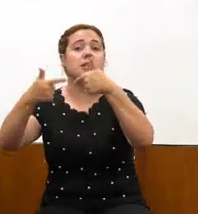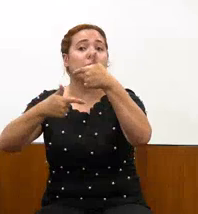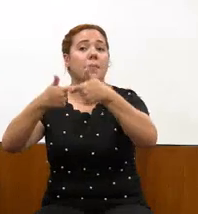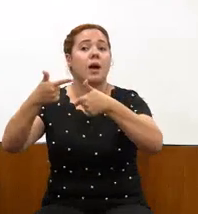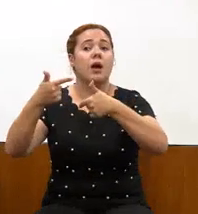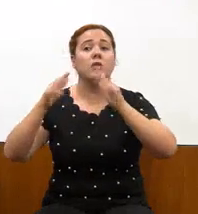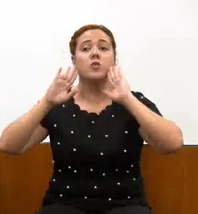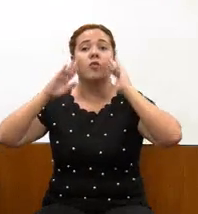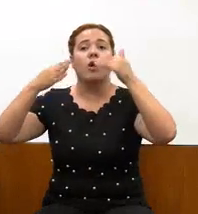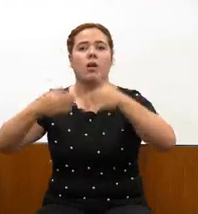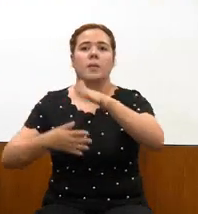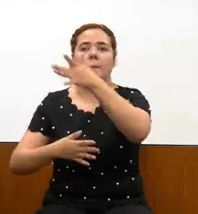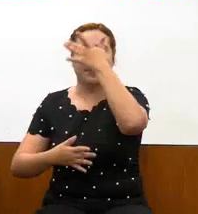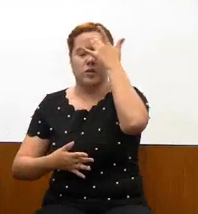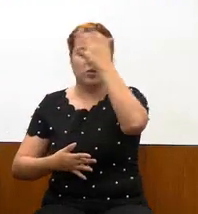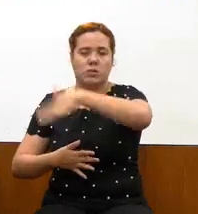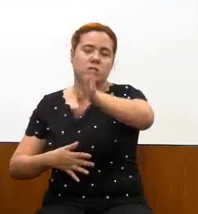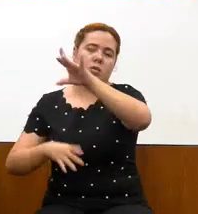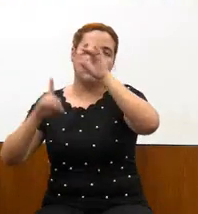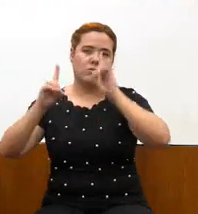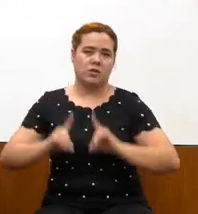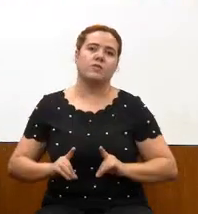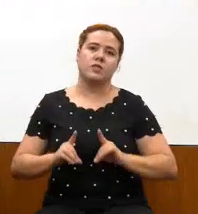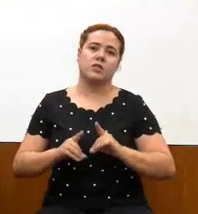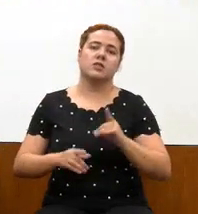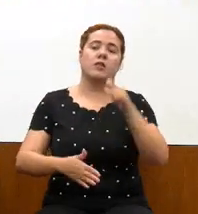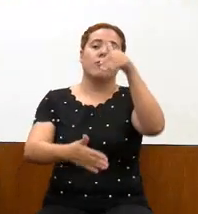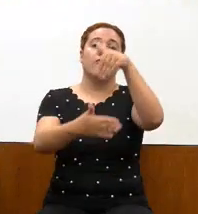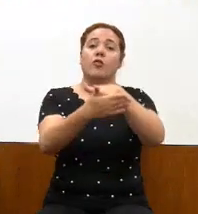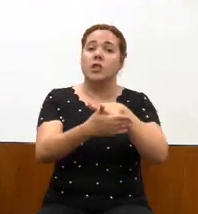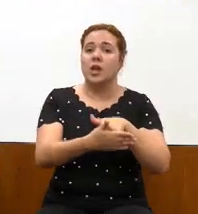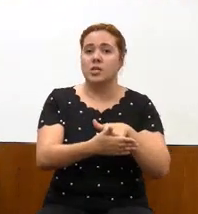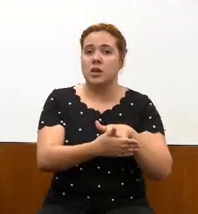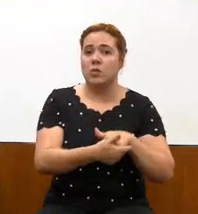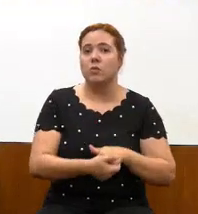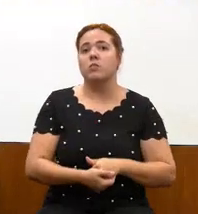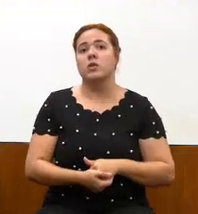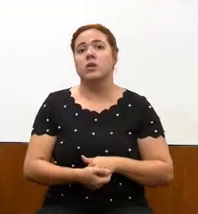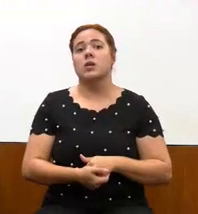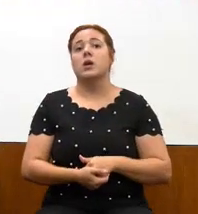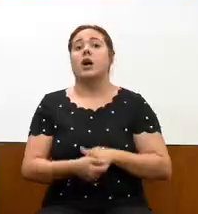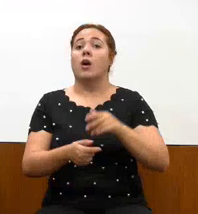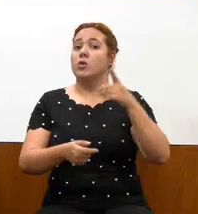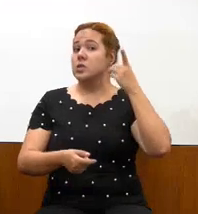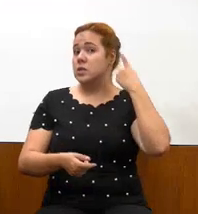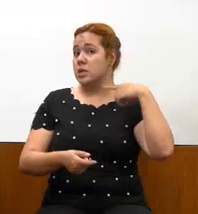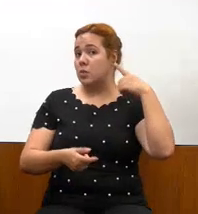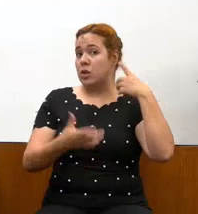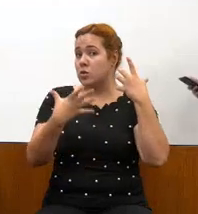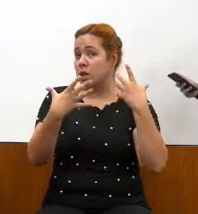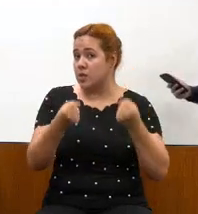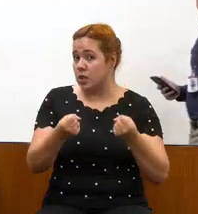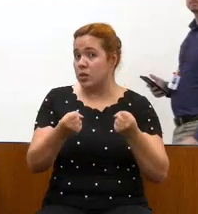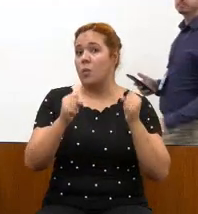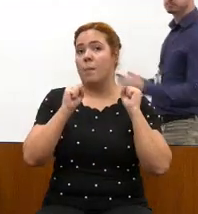com deficiência. Em votação, requerimento. Os deputados que o aprovam permaneçam como se